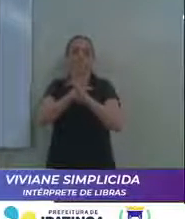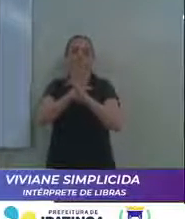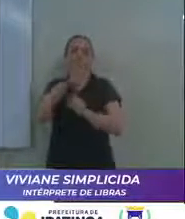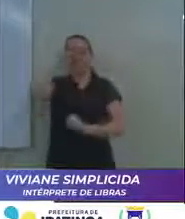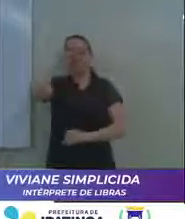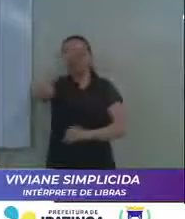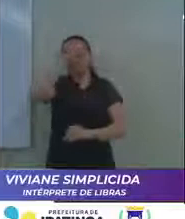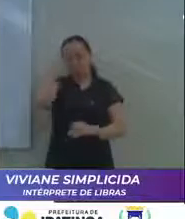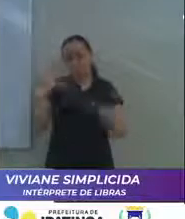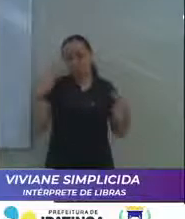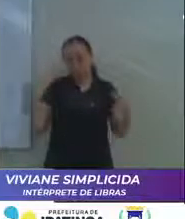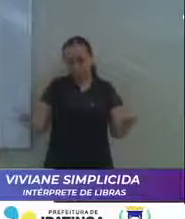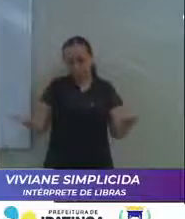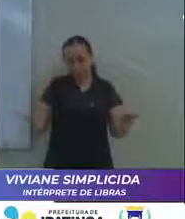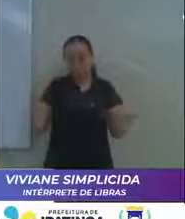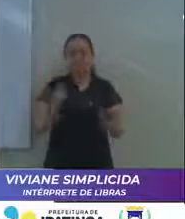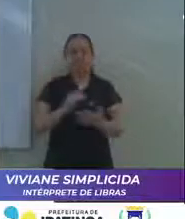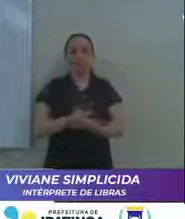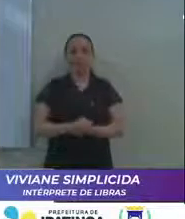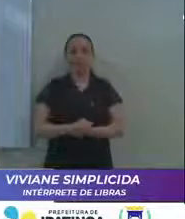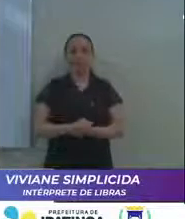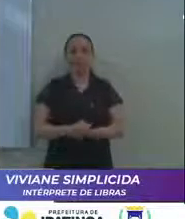né? Então,